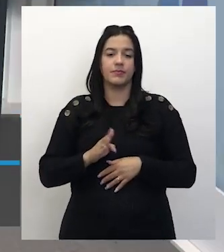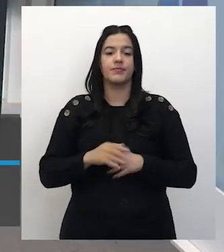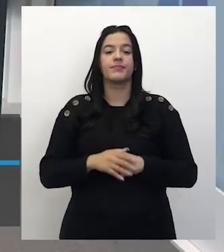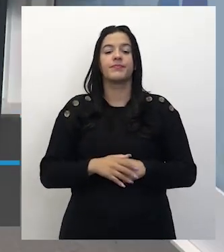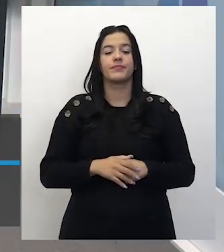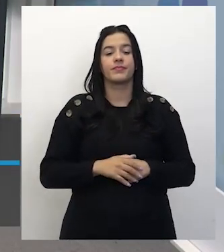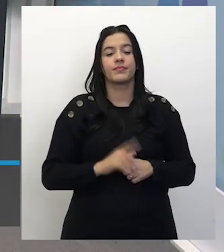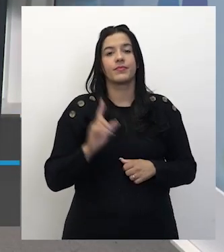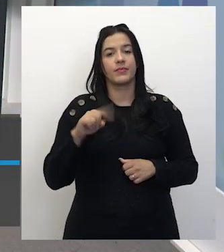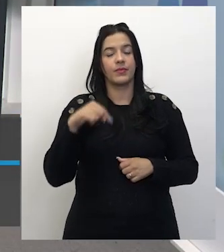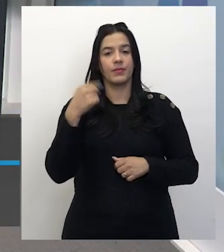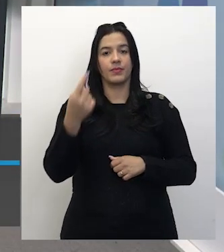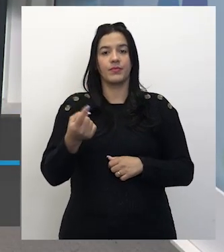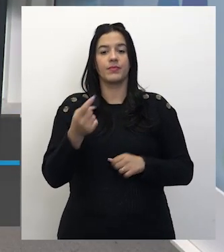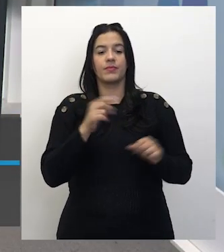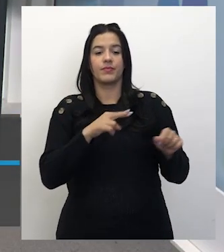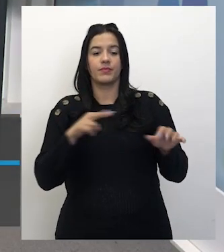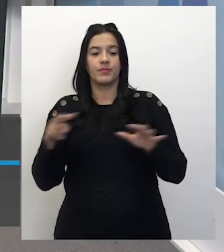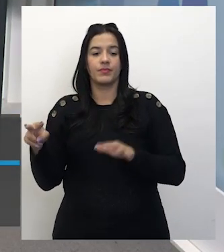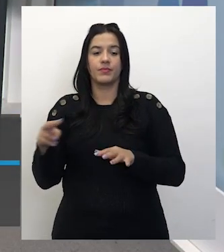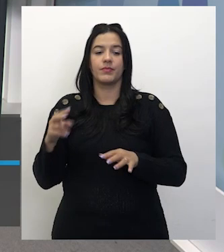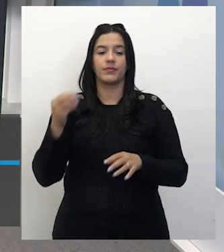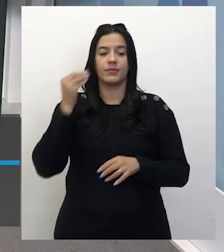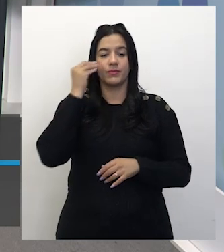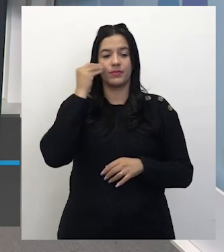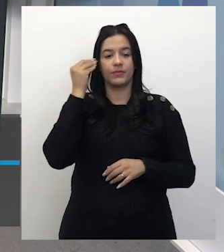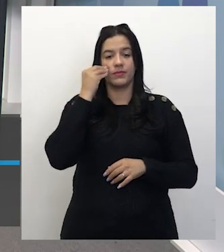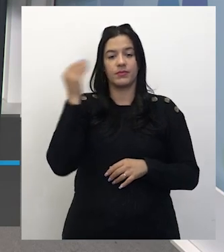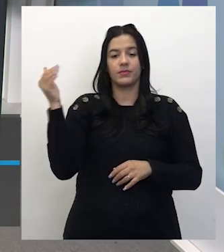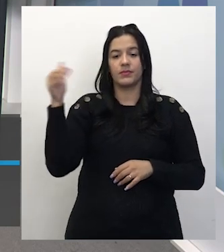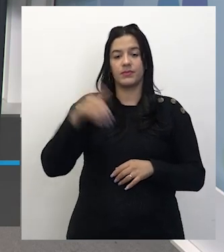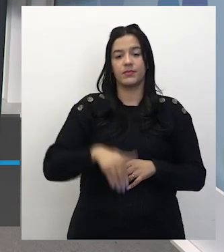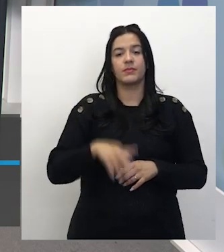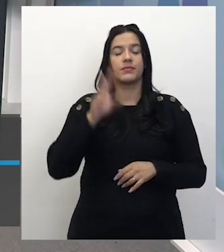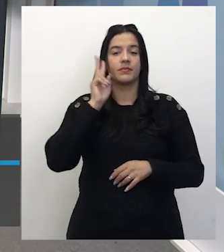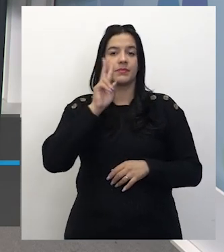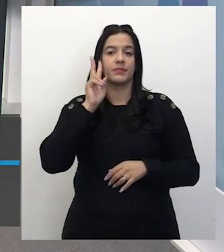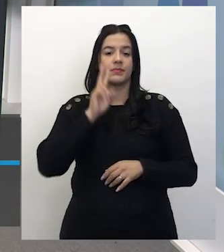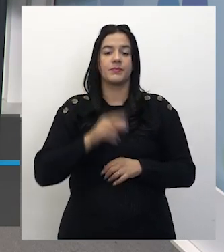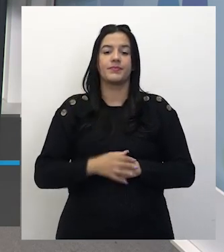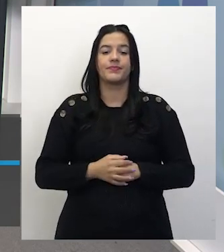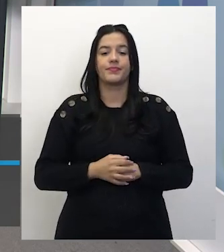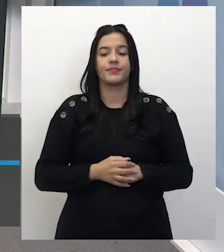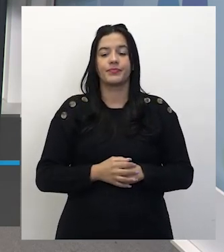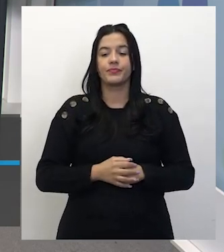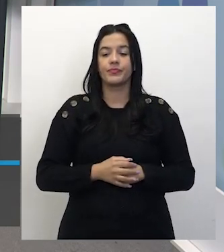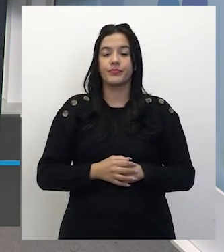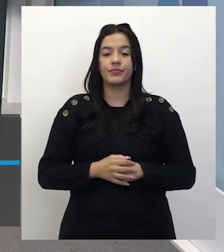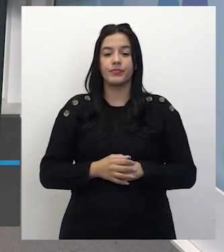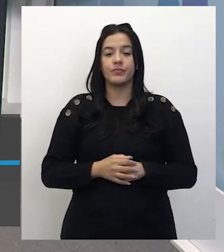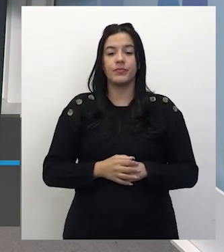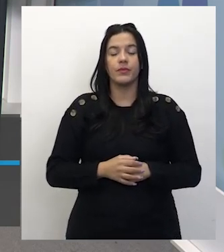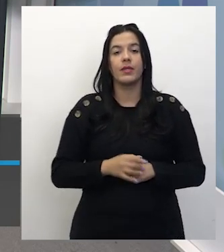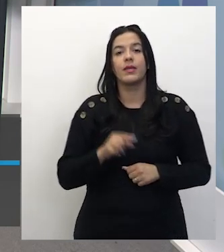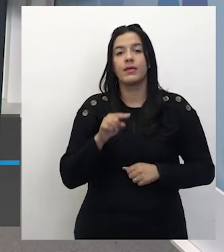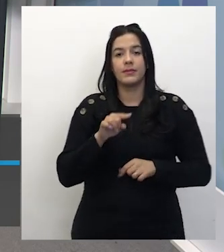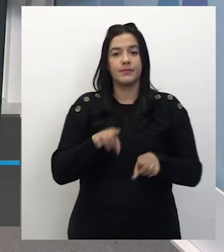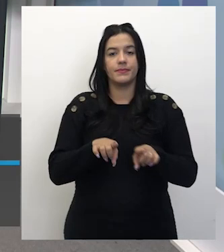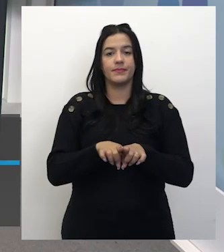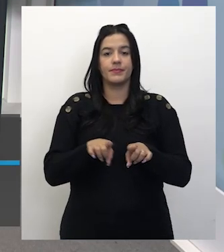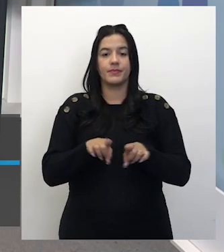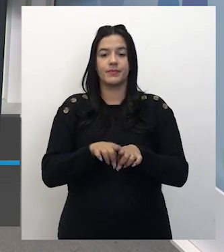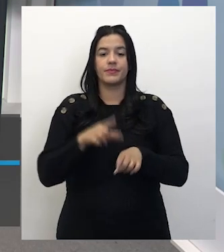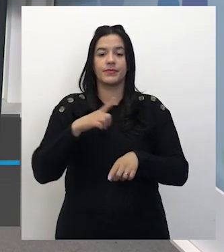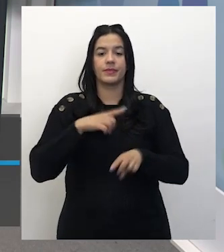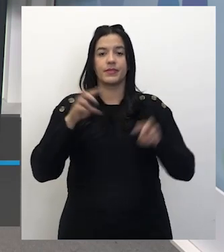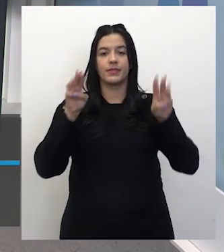vez a gente pode tentar trazer um deles, né, para cá. Muito Ela bom, obrigada, Pro. Ela me fez lembrar também tem o